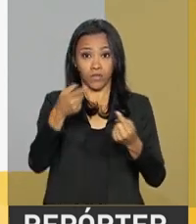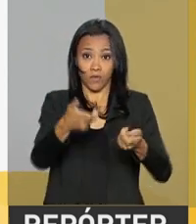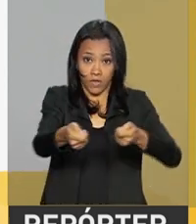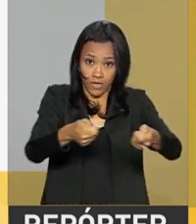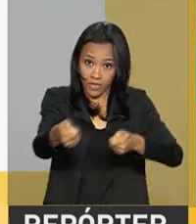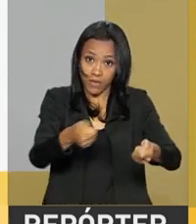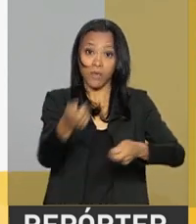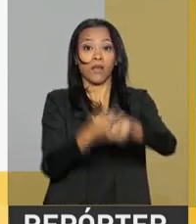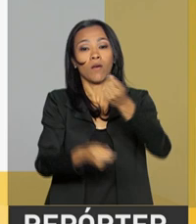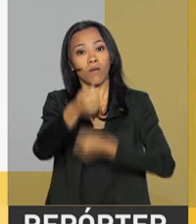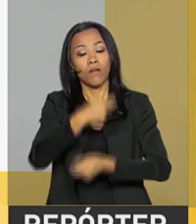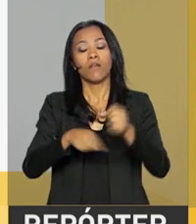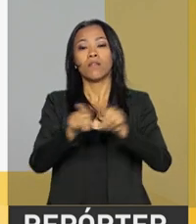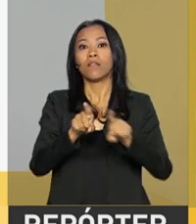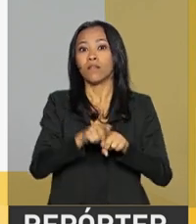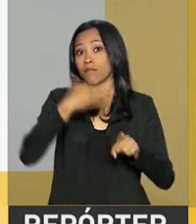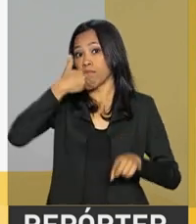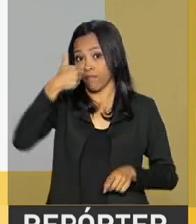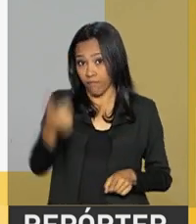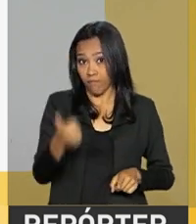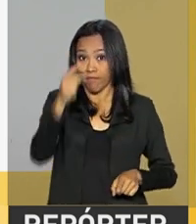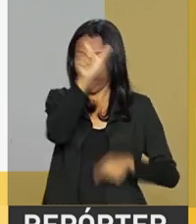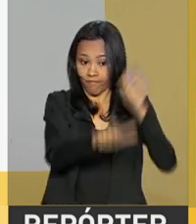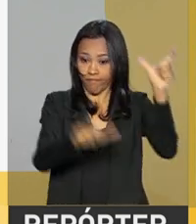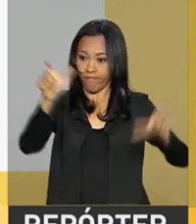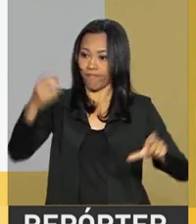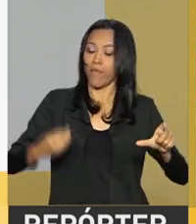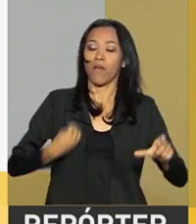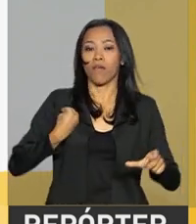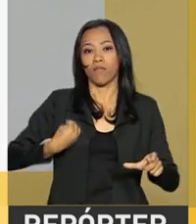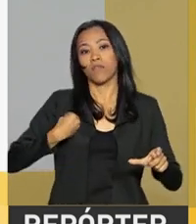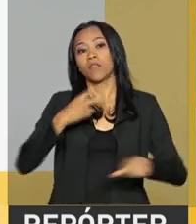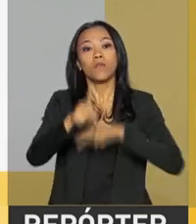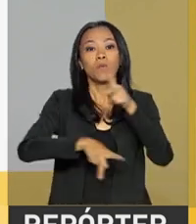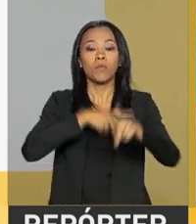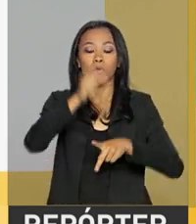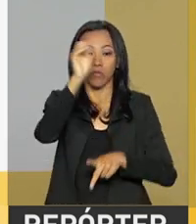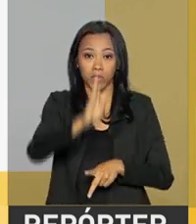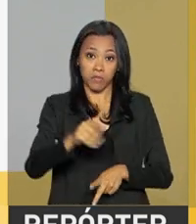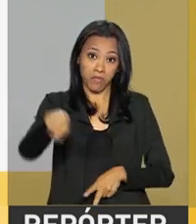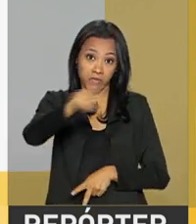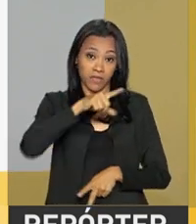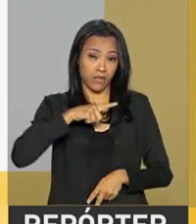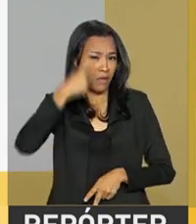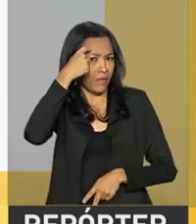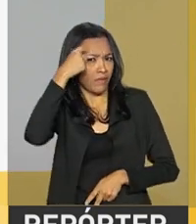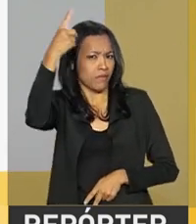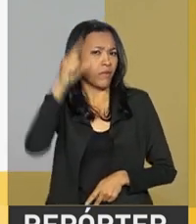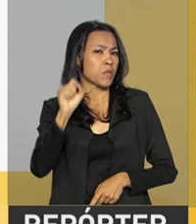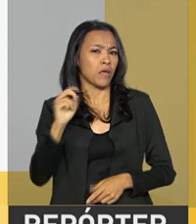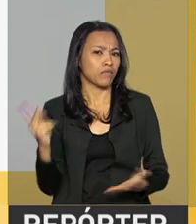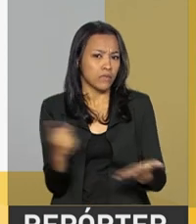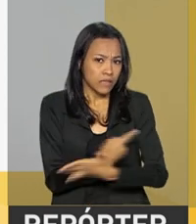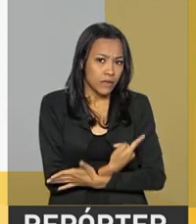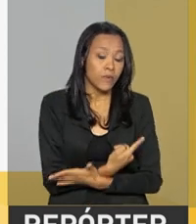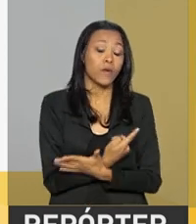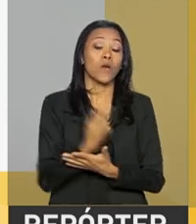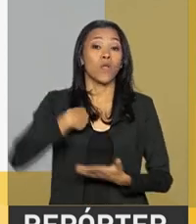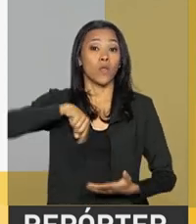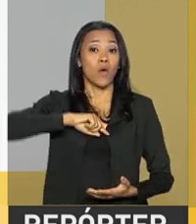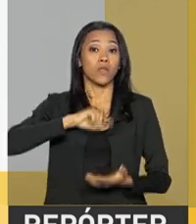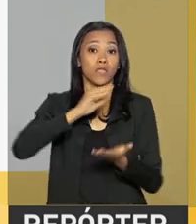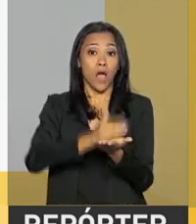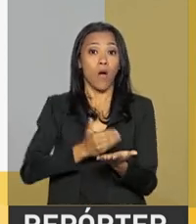melhorar a qualidade de vida dos brasileiros pra vocês terem uma idéia uma belíssima ideia nós aumentamos os repasses do